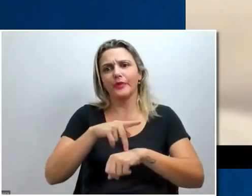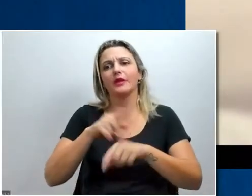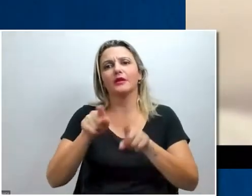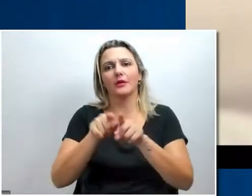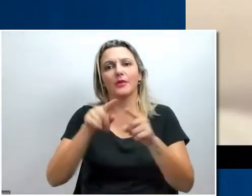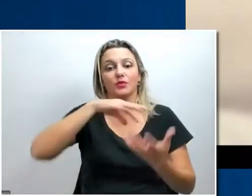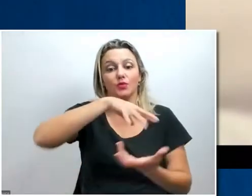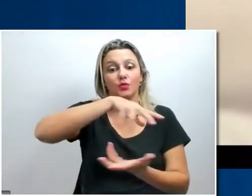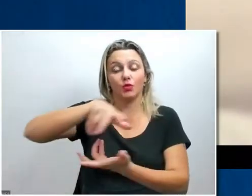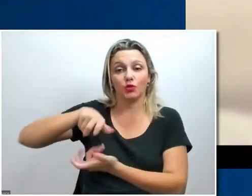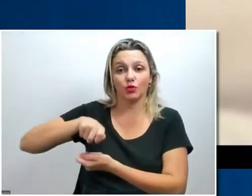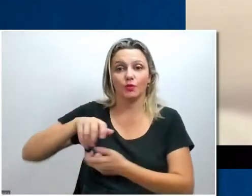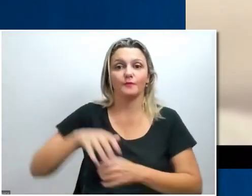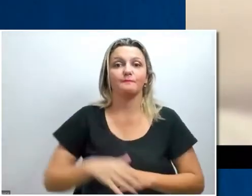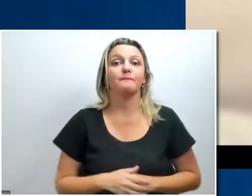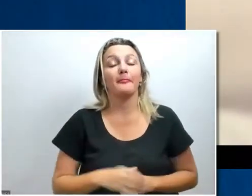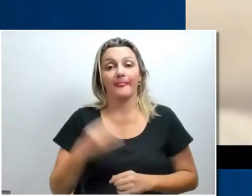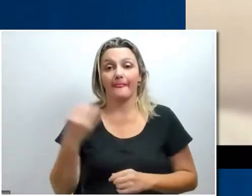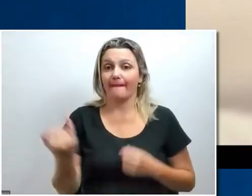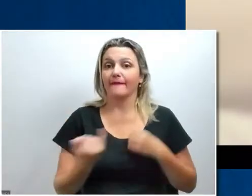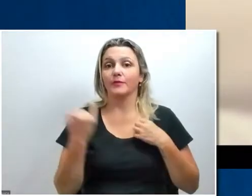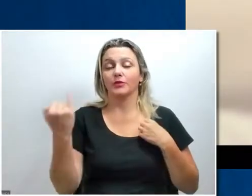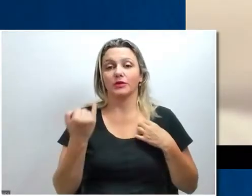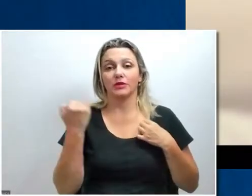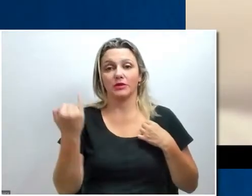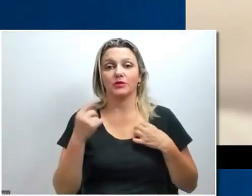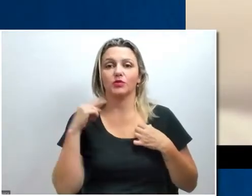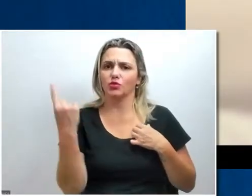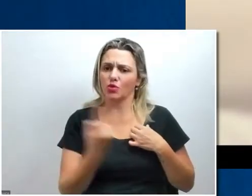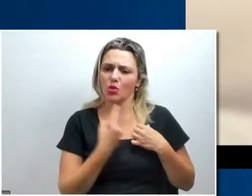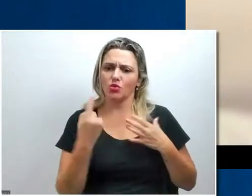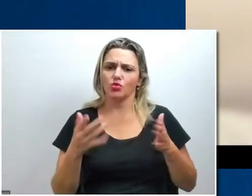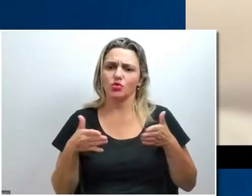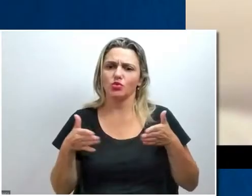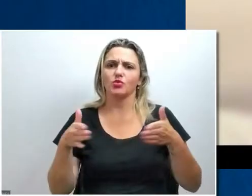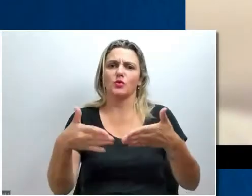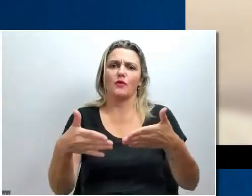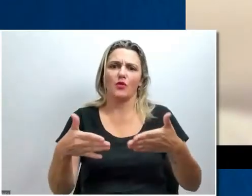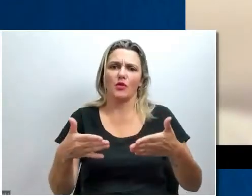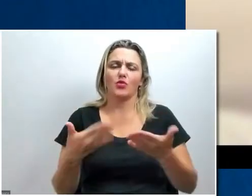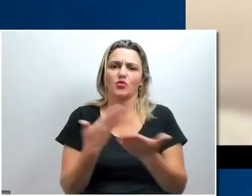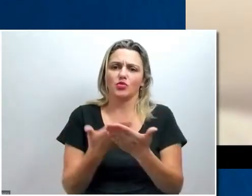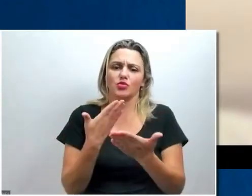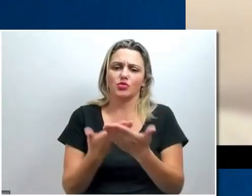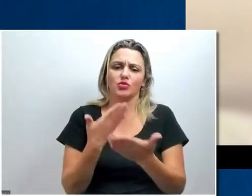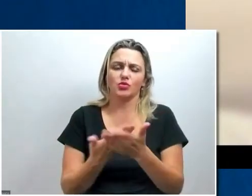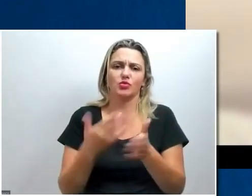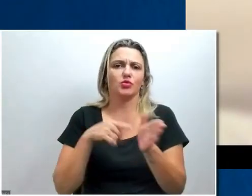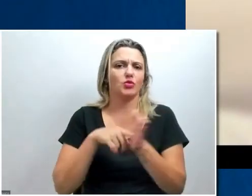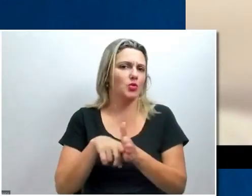e a importância de nós dedicarmos cada vez mais tempo para estudo e pesquisa